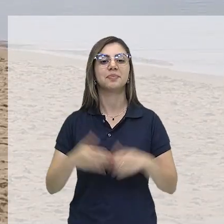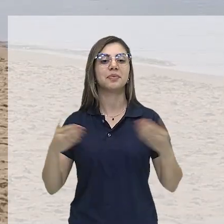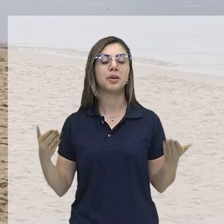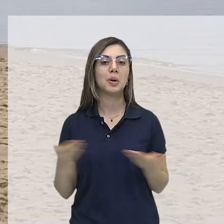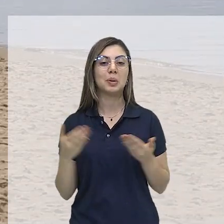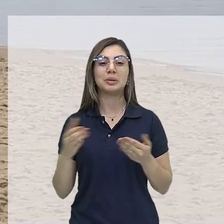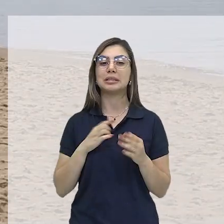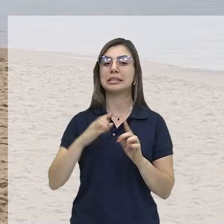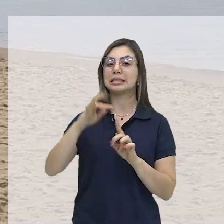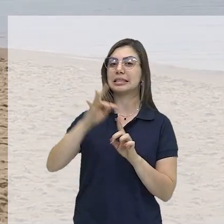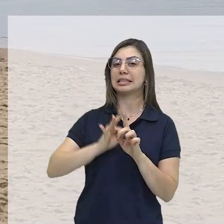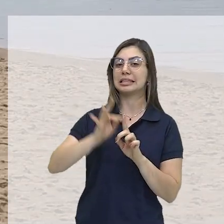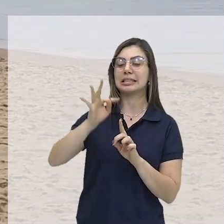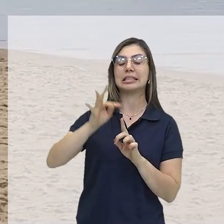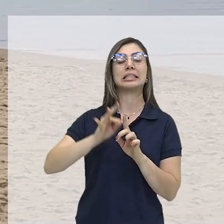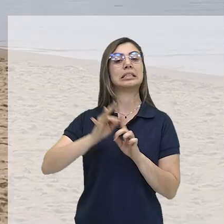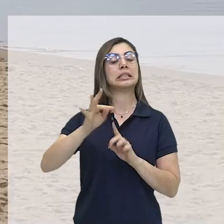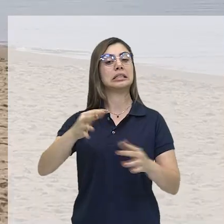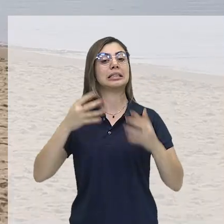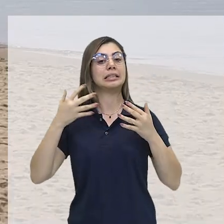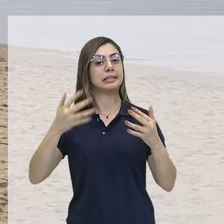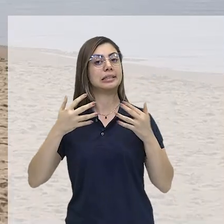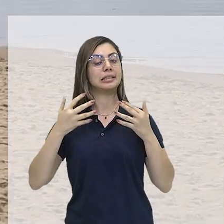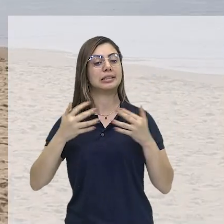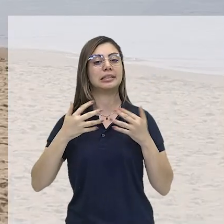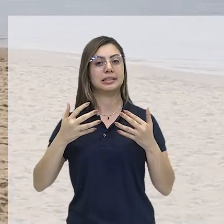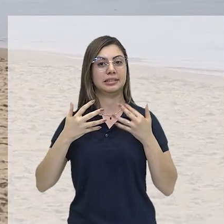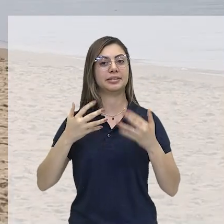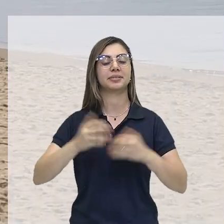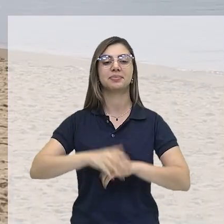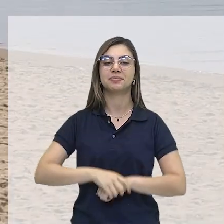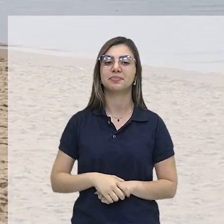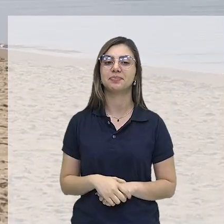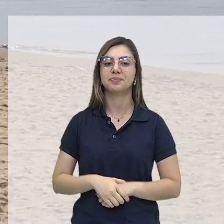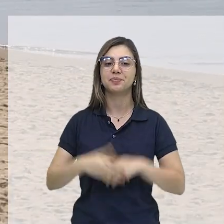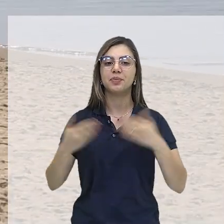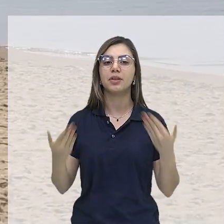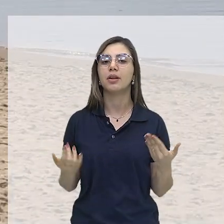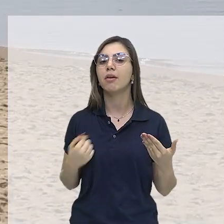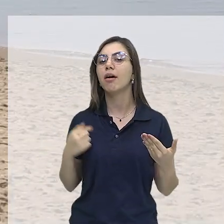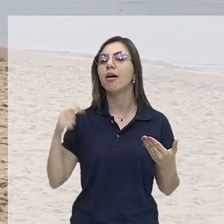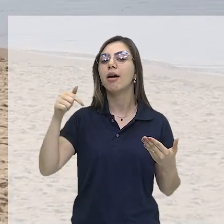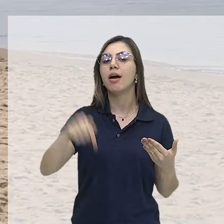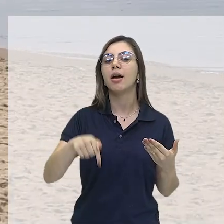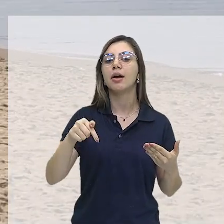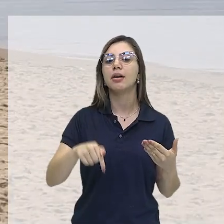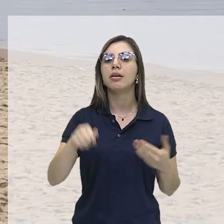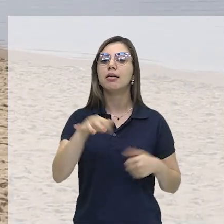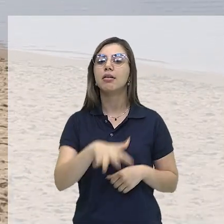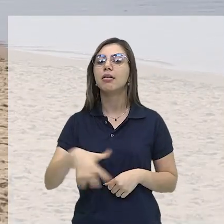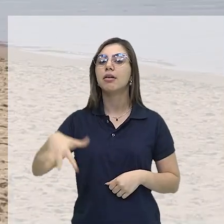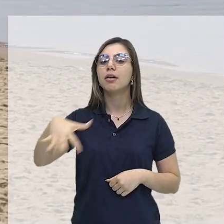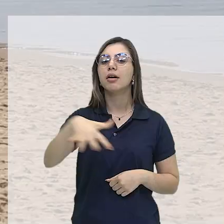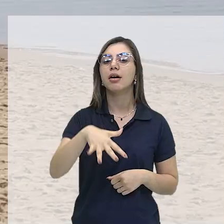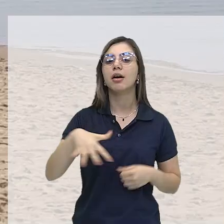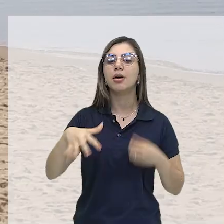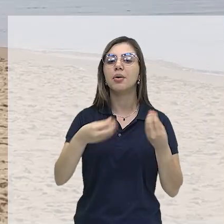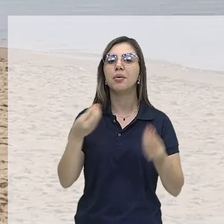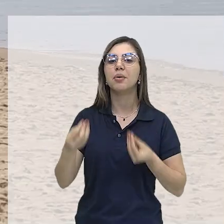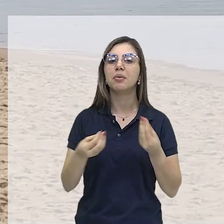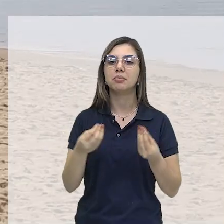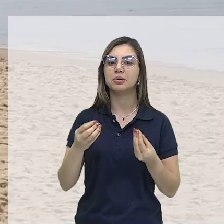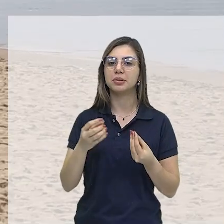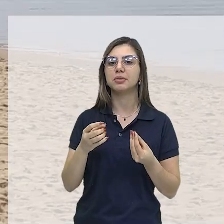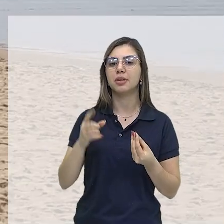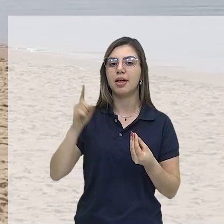aqui em Manaus. E hoje a temperatura está bem elevada. Quanto calor! Aqui estamos em